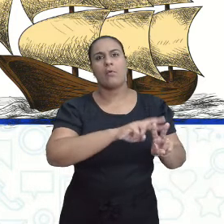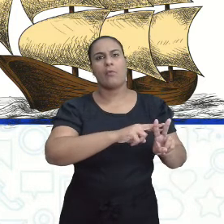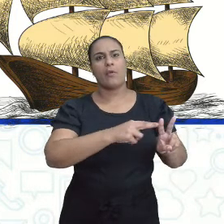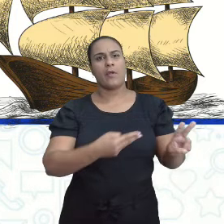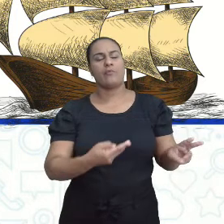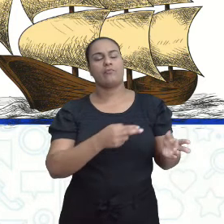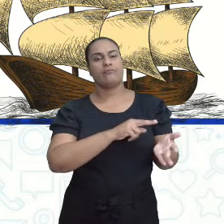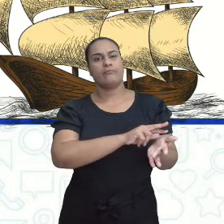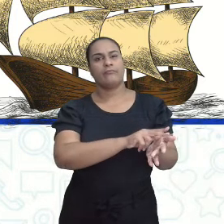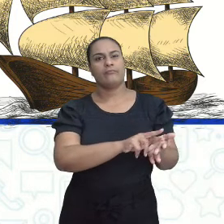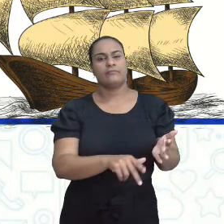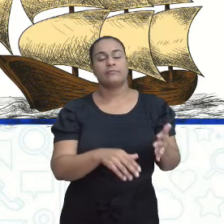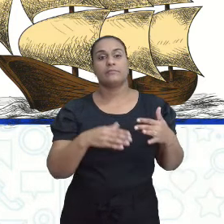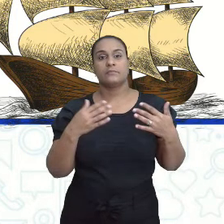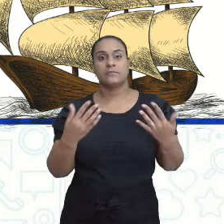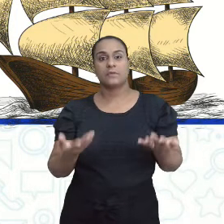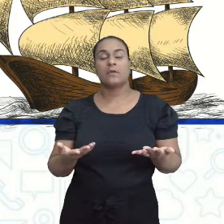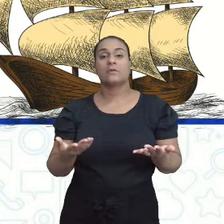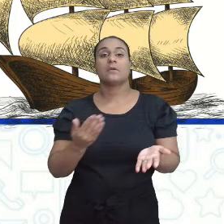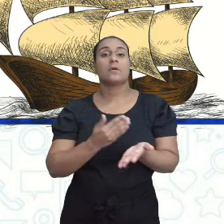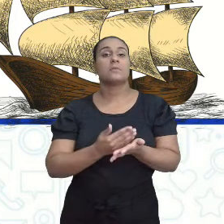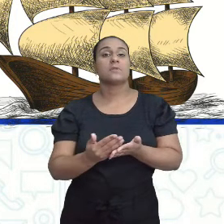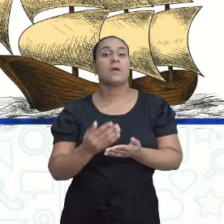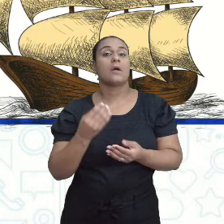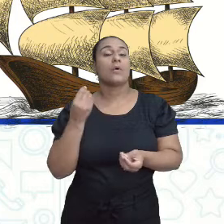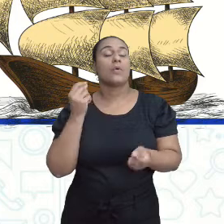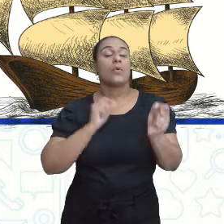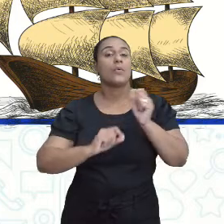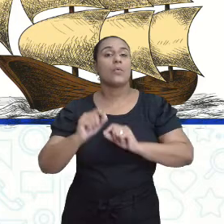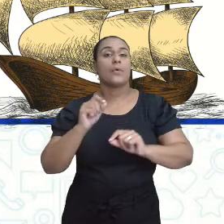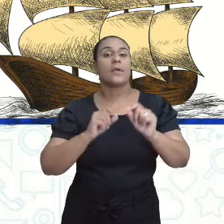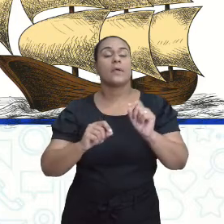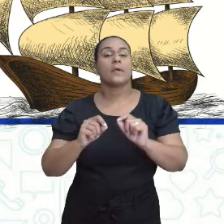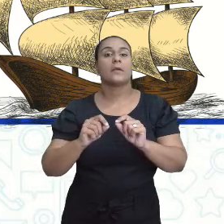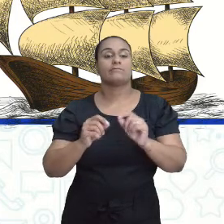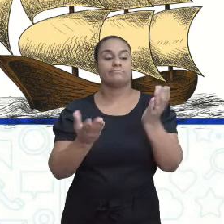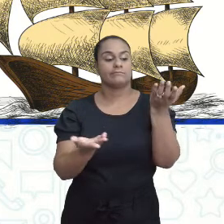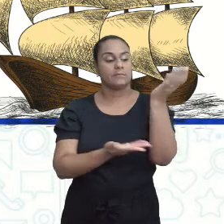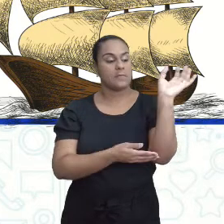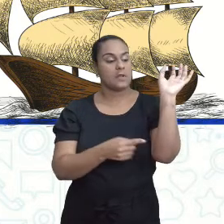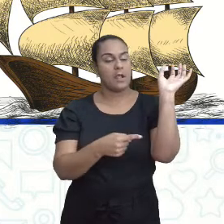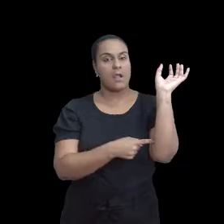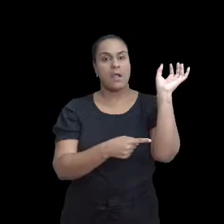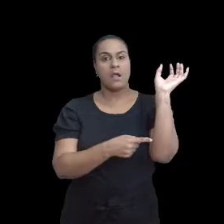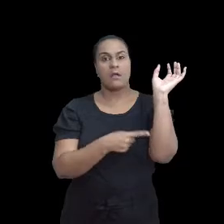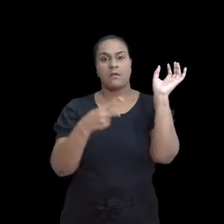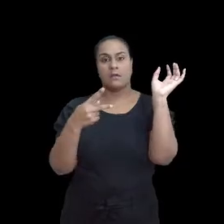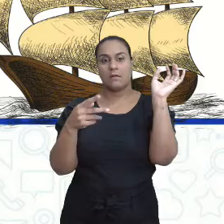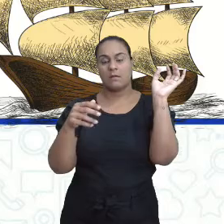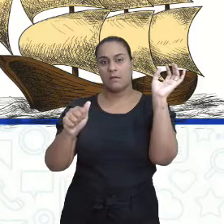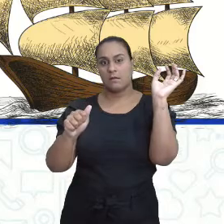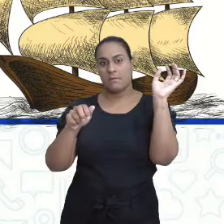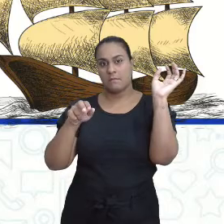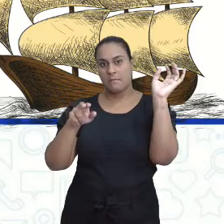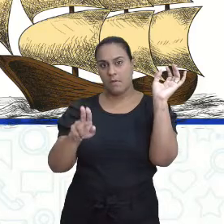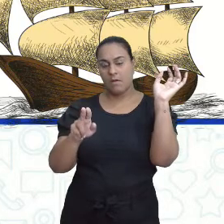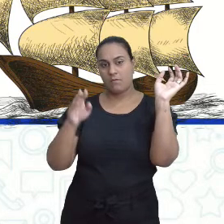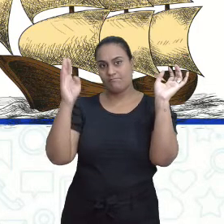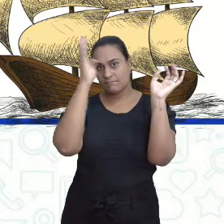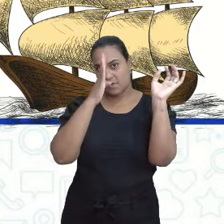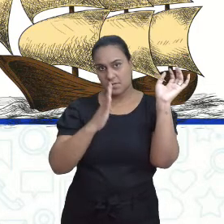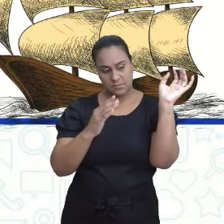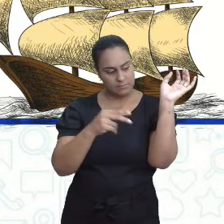maior exploração, né, começaram a iniciar com o quê? Com o pau-brasil, né? O pau-brasil foi onde eles começaram a